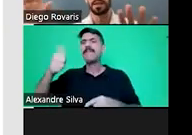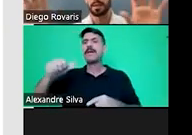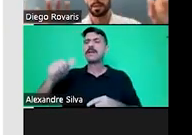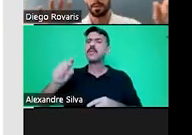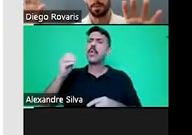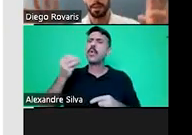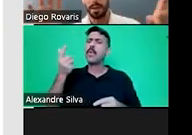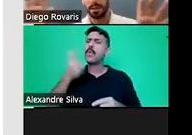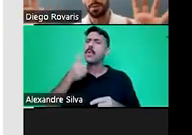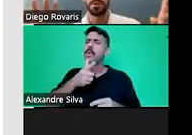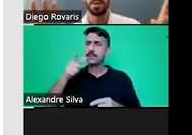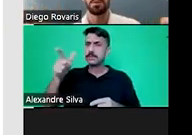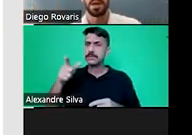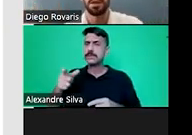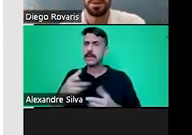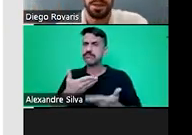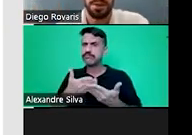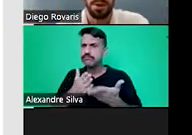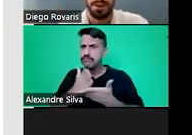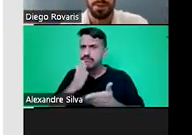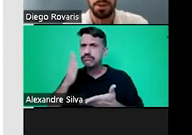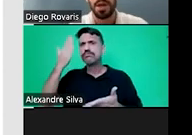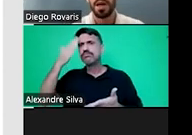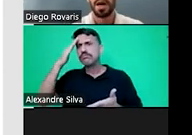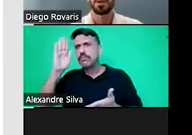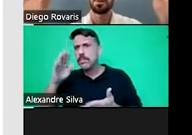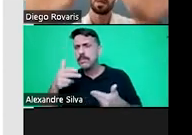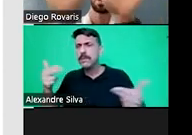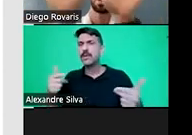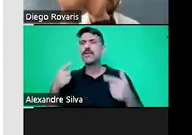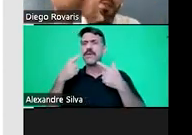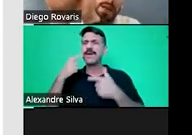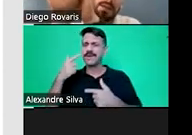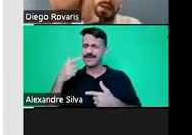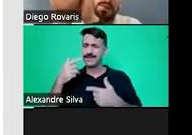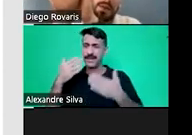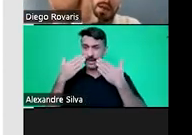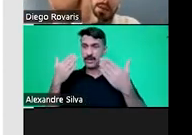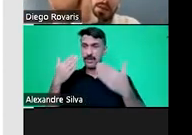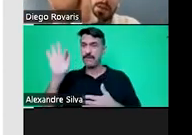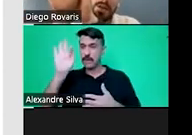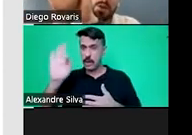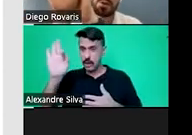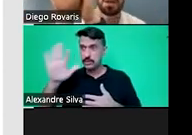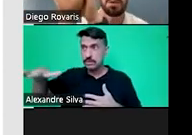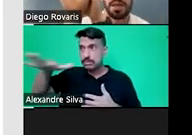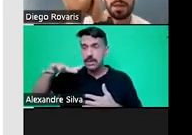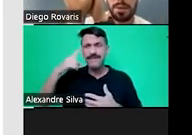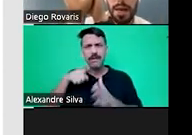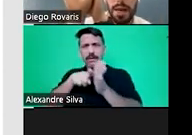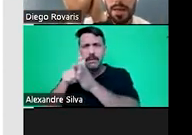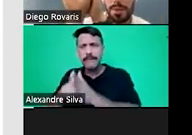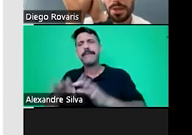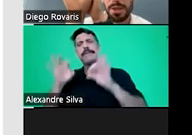gente caracteriza essas variabilidades envolvidas com cada um desses fenótipos, a gente consegue cruzar essas variabilidades e a gente encontra aquilo